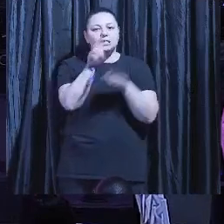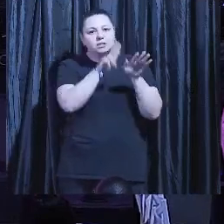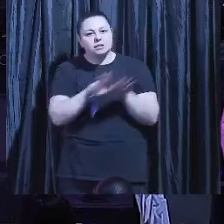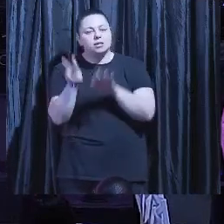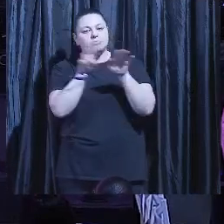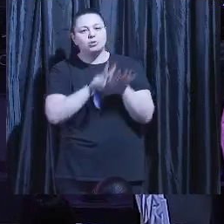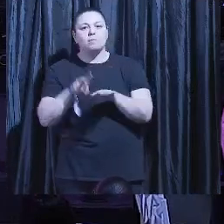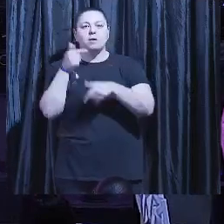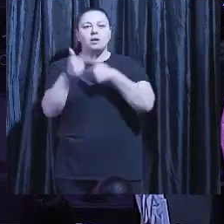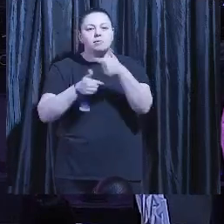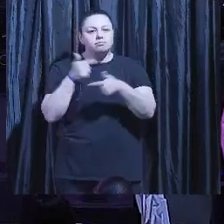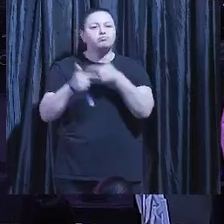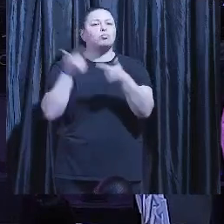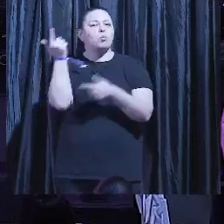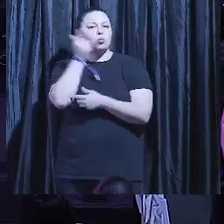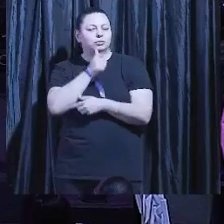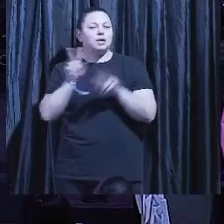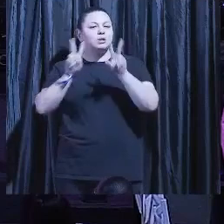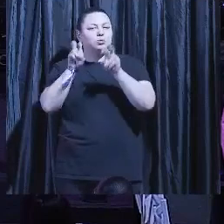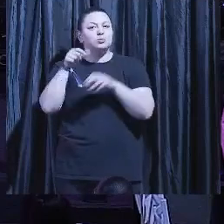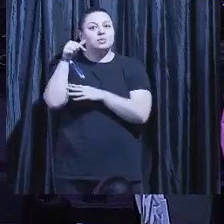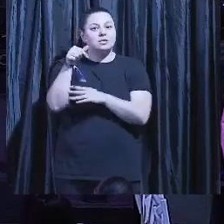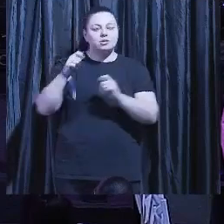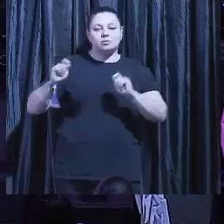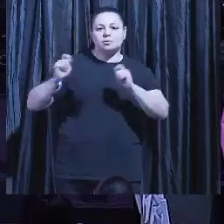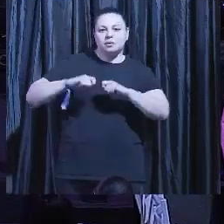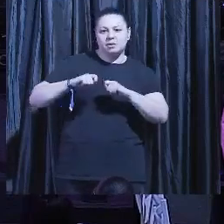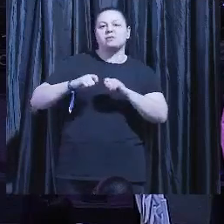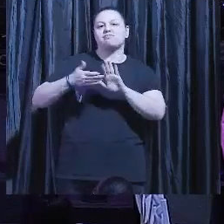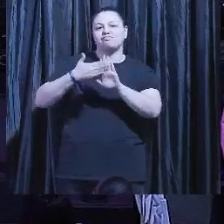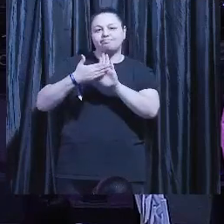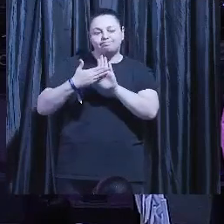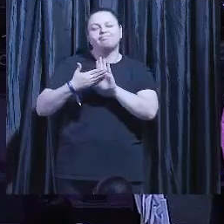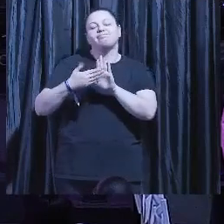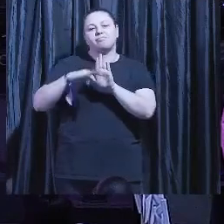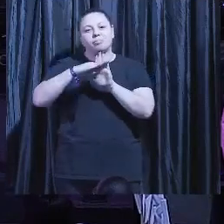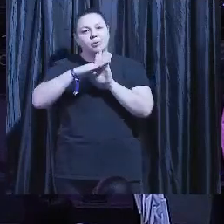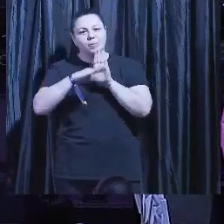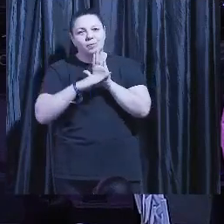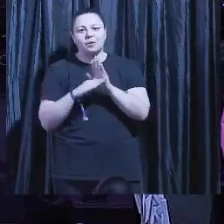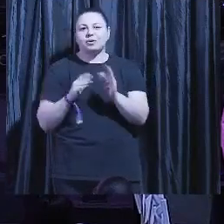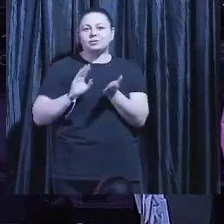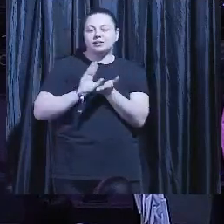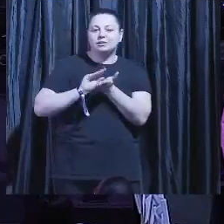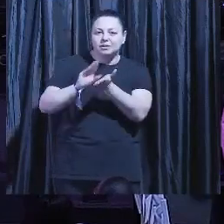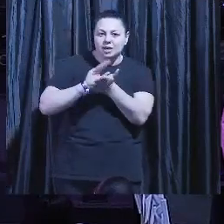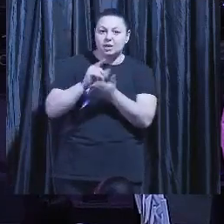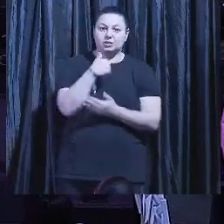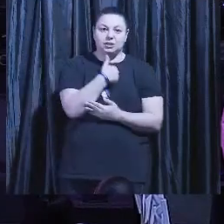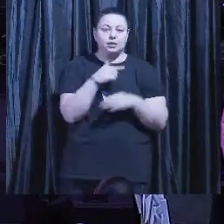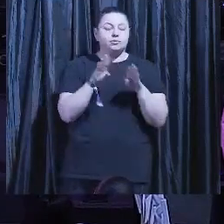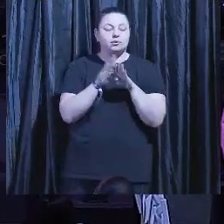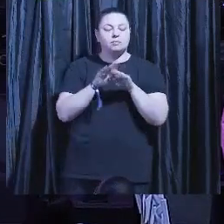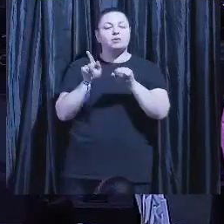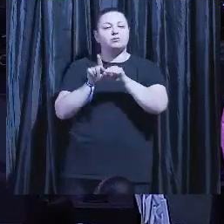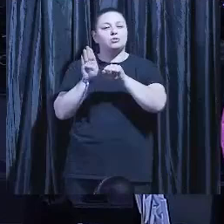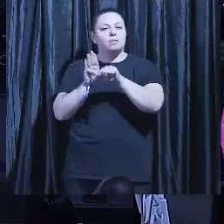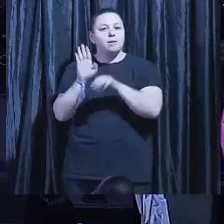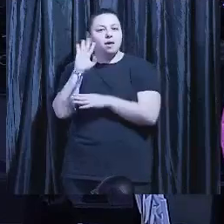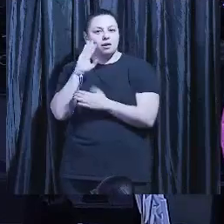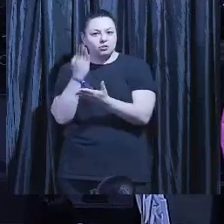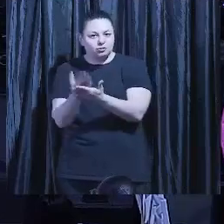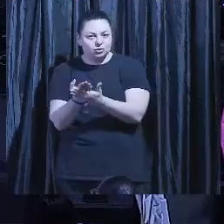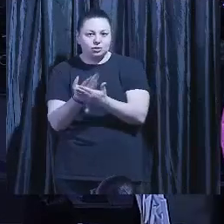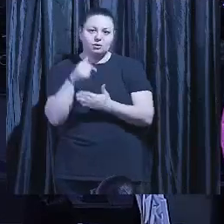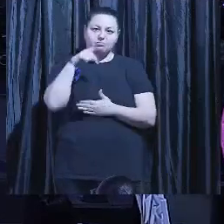trabalhar as 7 competências em dados que o SGB acredita que são essenciais, tanto para o presente como para o futuro, né?